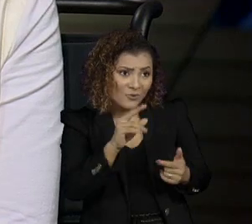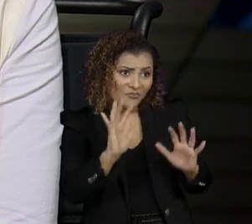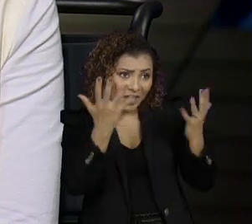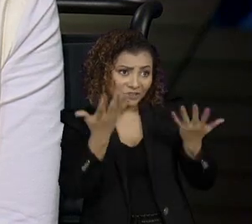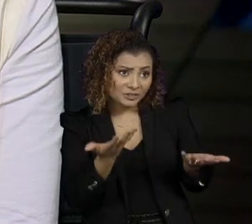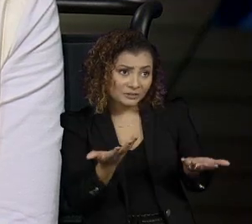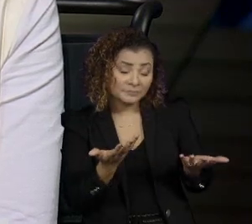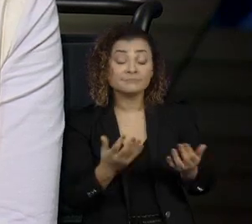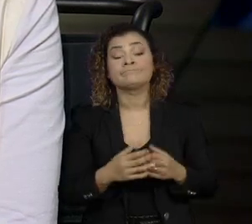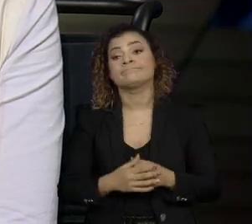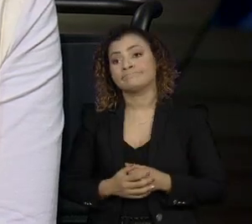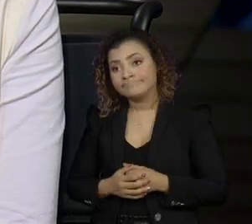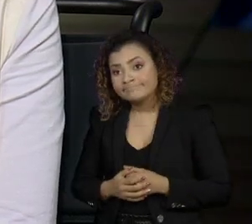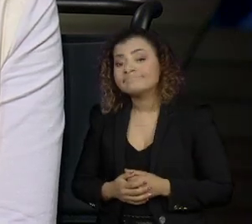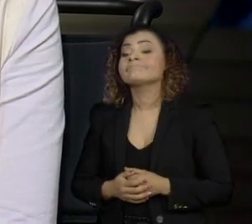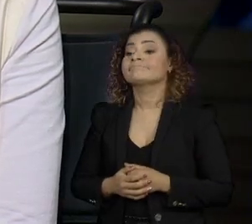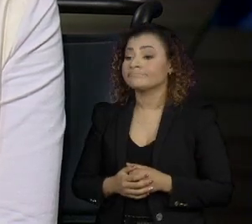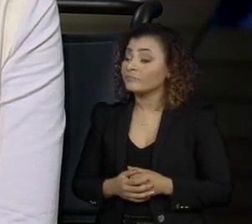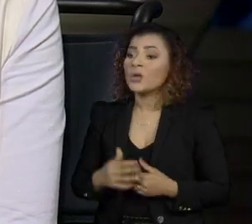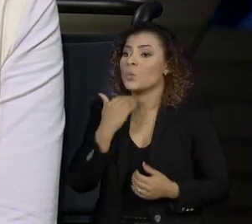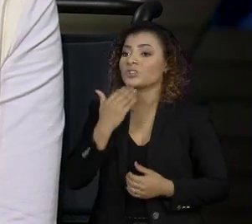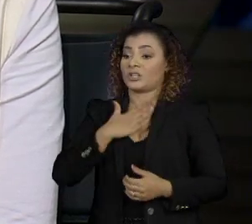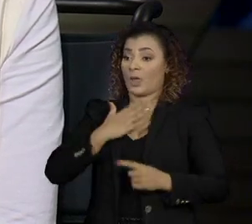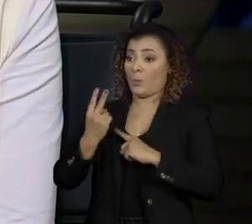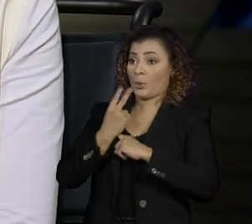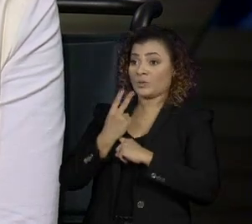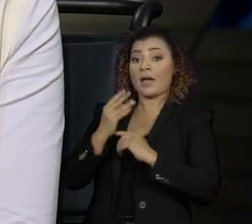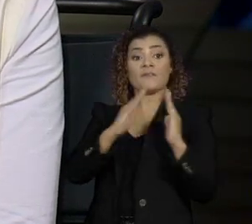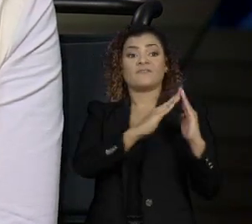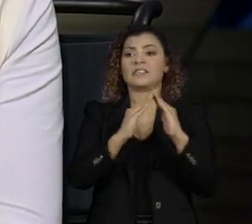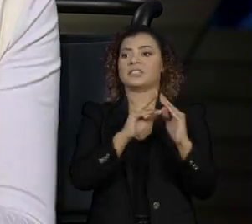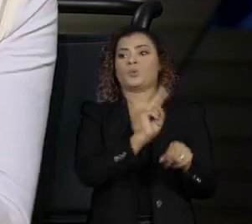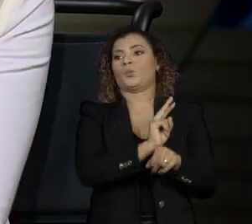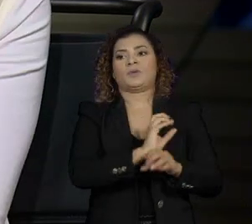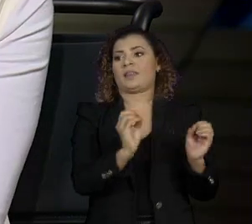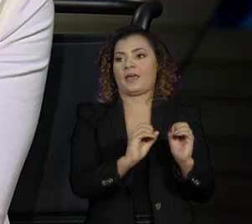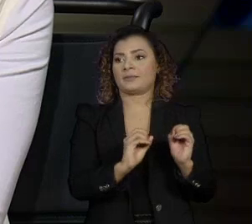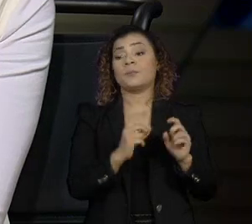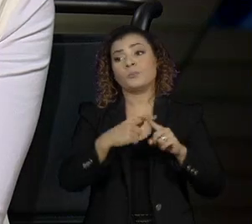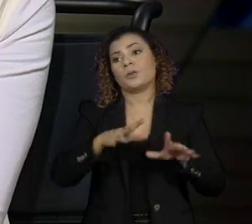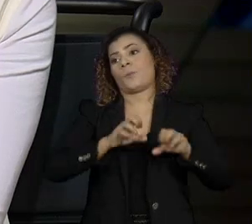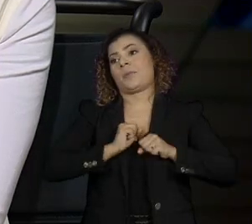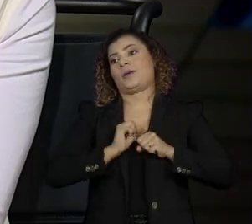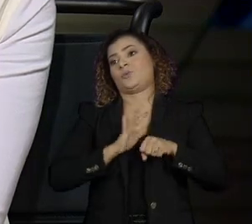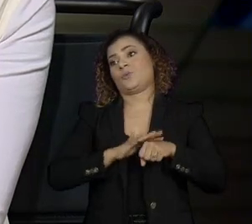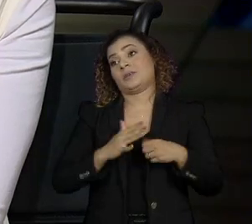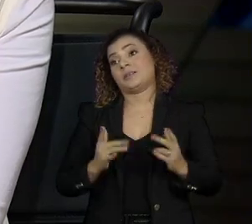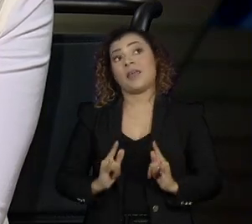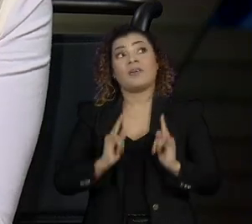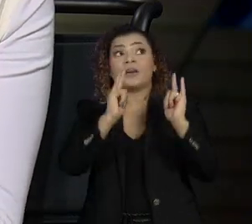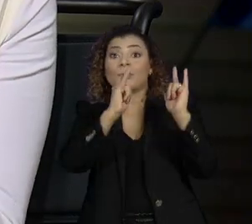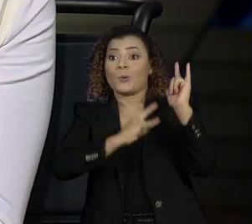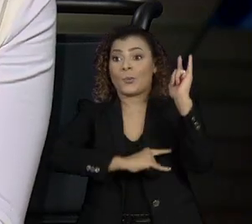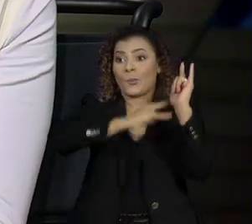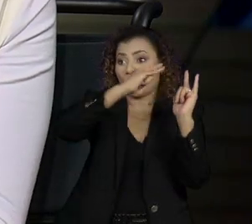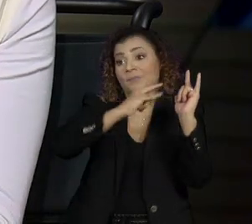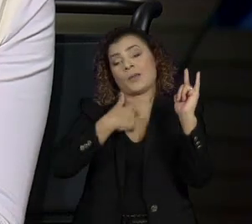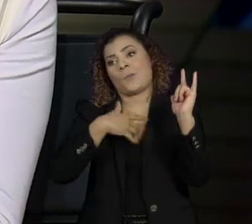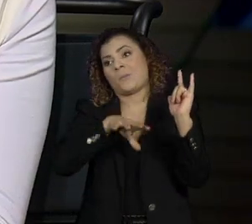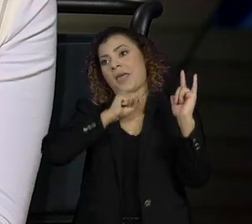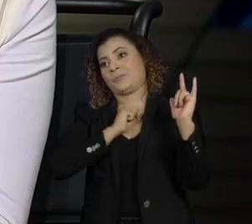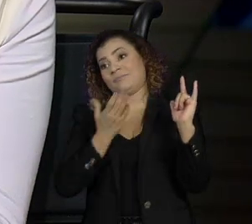resolve com ação coletiva. Não adianta eu me cuidar e o meu vizinho não se cuidar, porque eu pego a doença dele no elevador. Então, se nós não